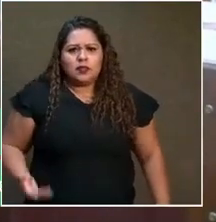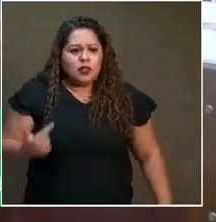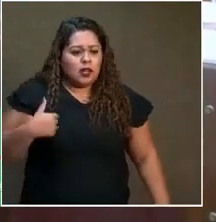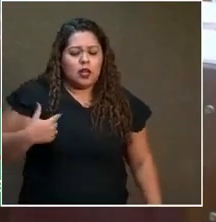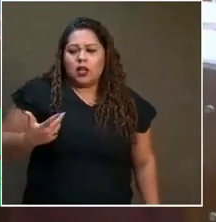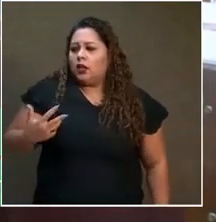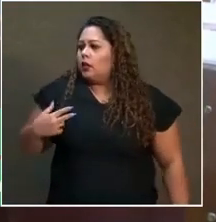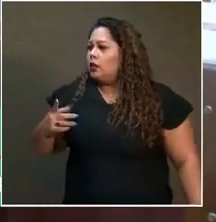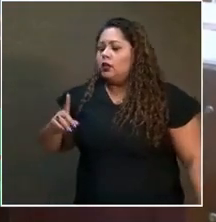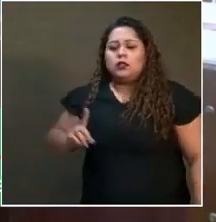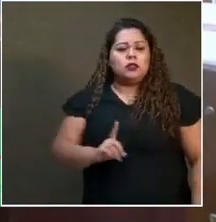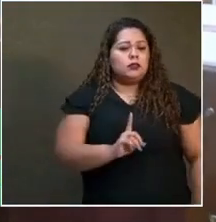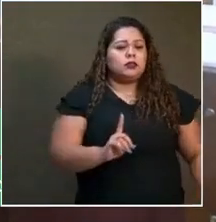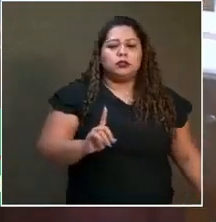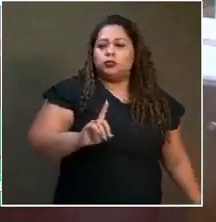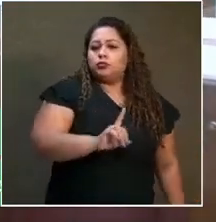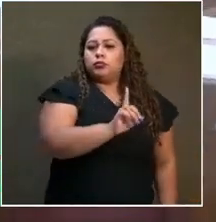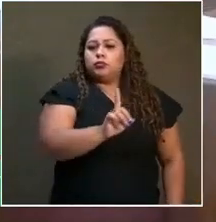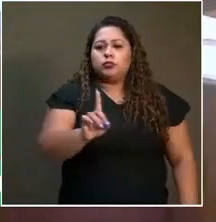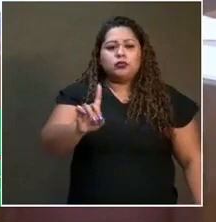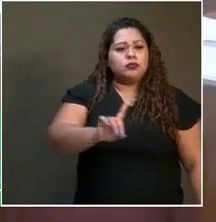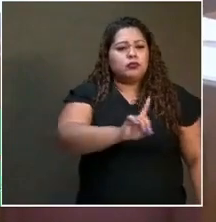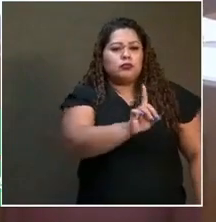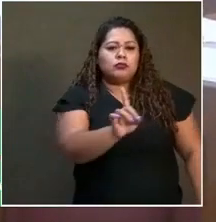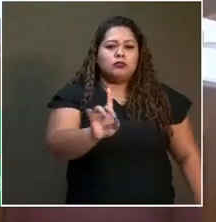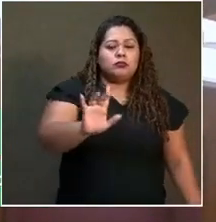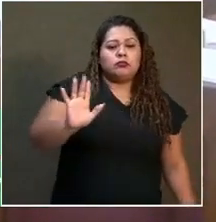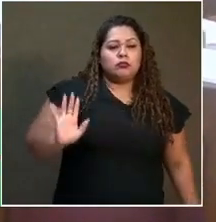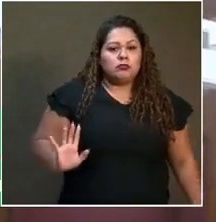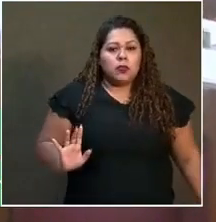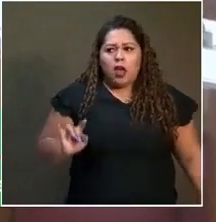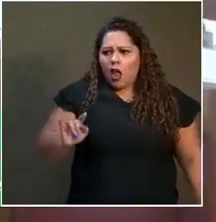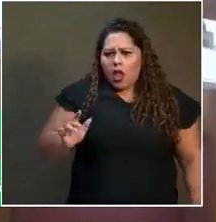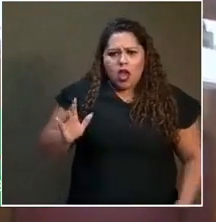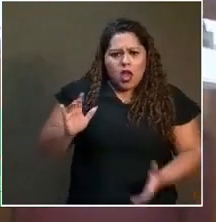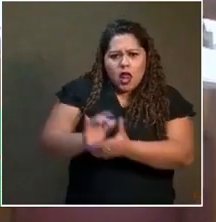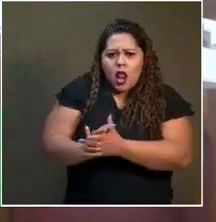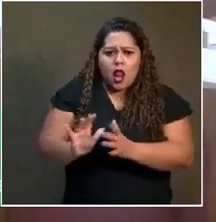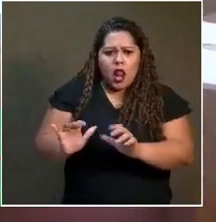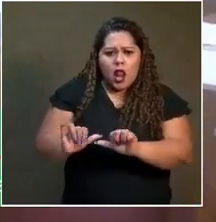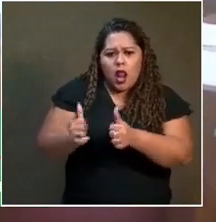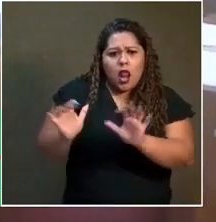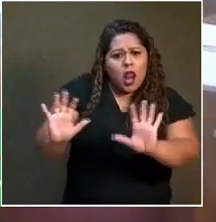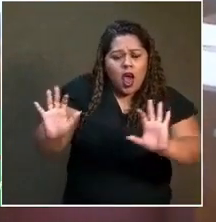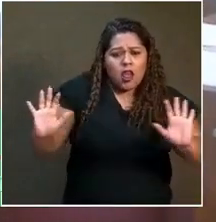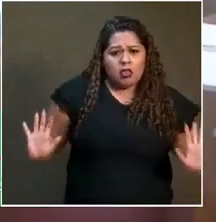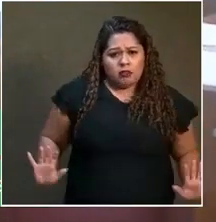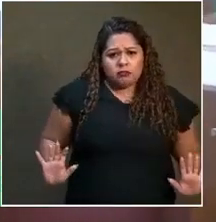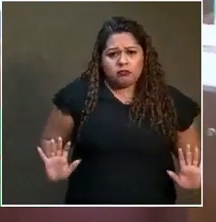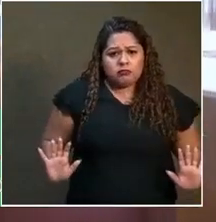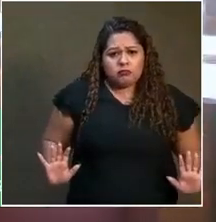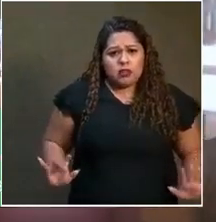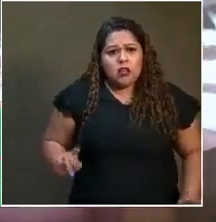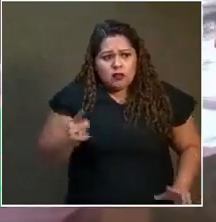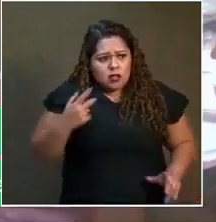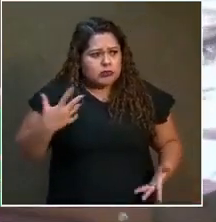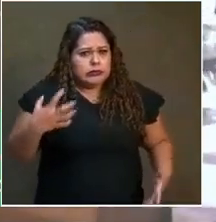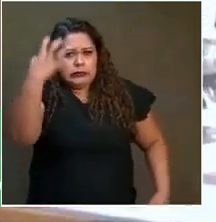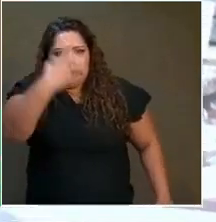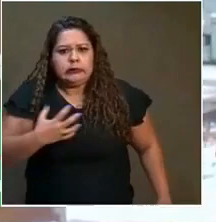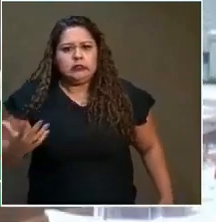lado para o outro. O Daniel não era a mulher dele, o Daniel não era a noiva dele. Ele explodiu. Vocês